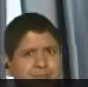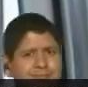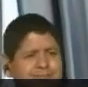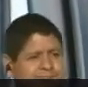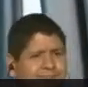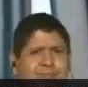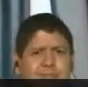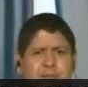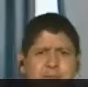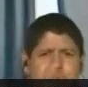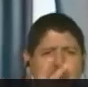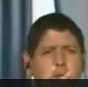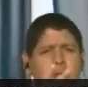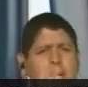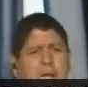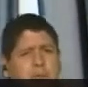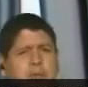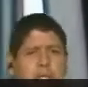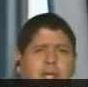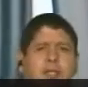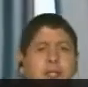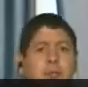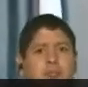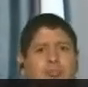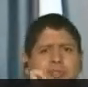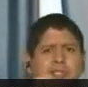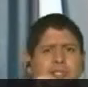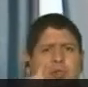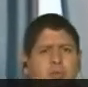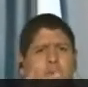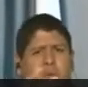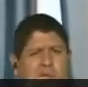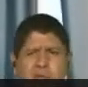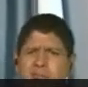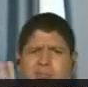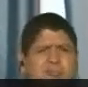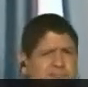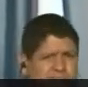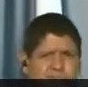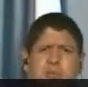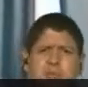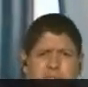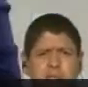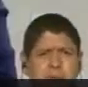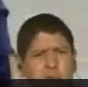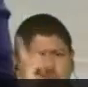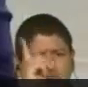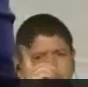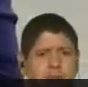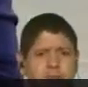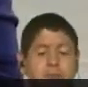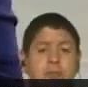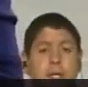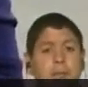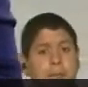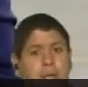porque a gente estava abastecendo de 4 e pouco e deu uma subida para 5,49, muita alta para a gente que trabalha todo dia. A medida